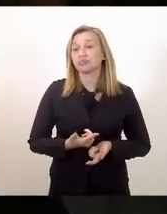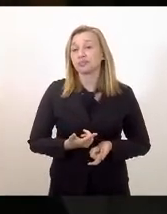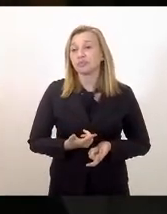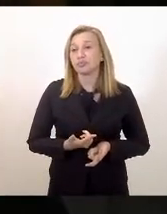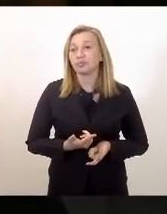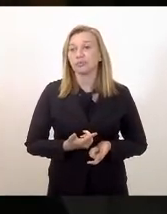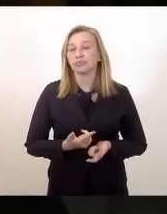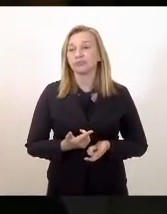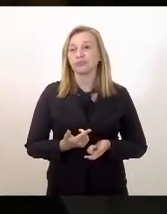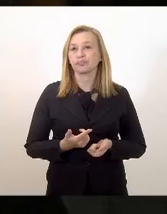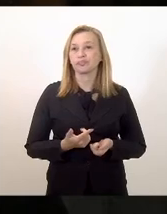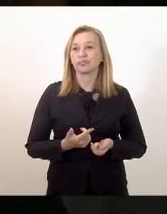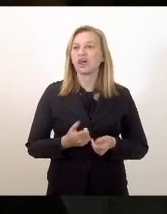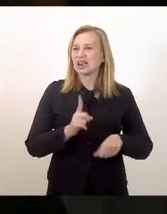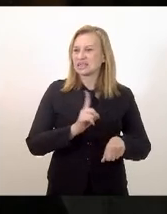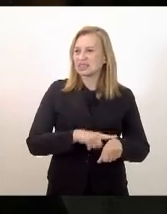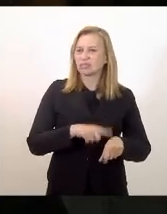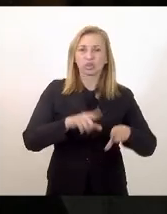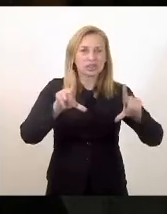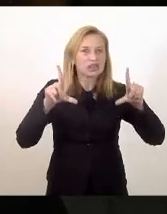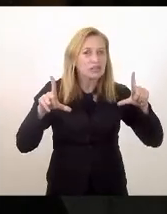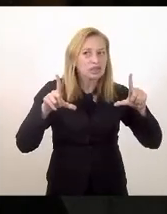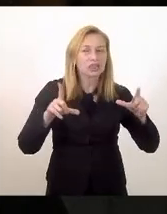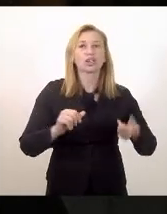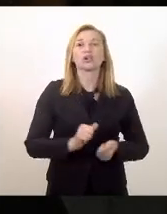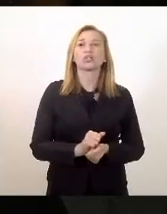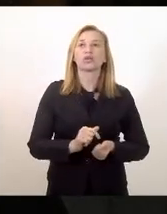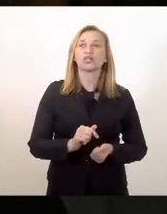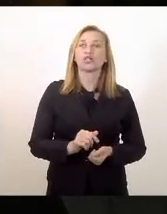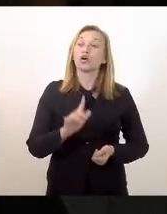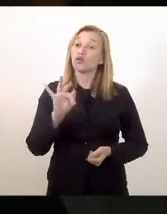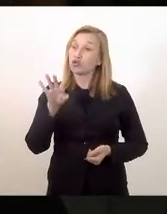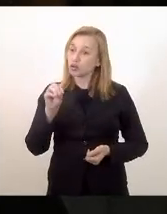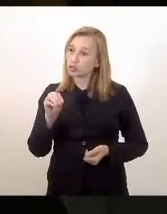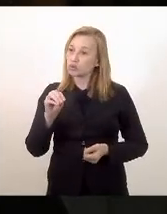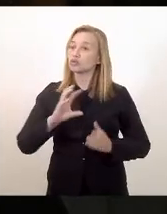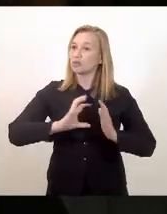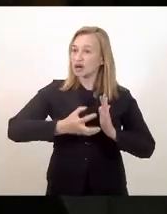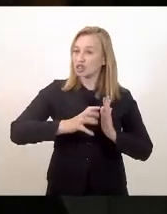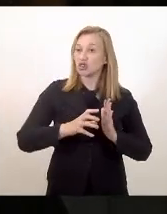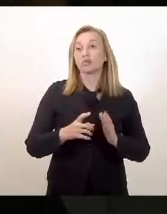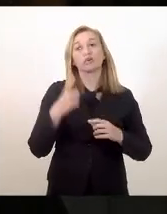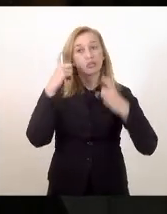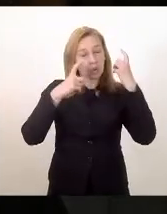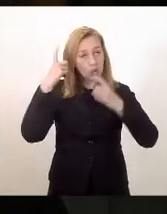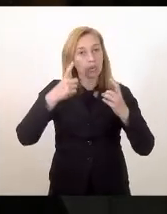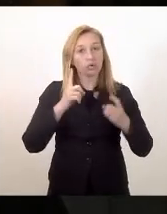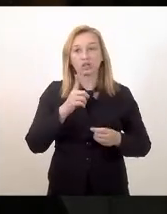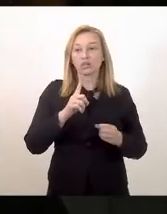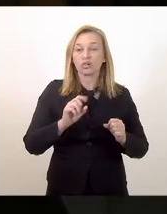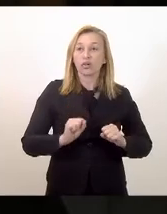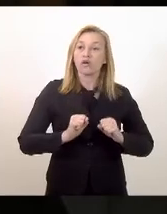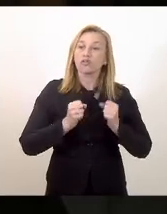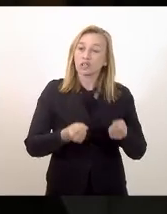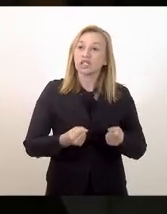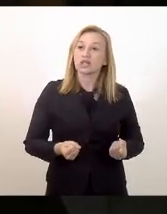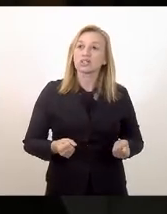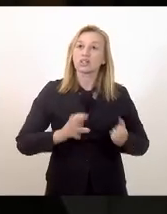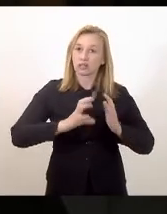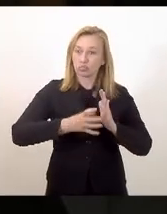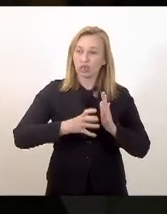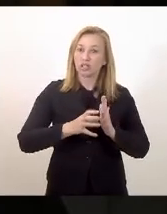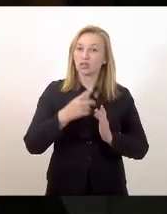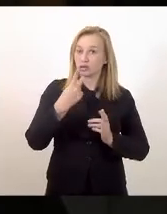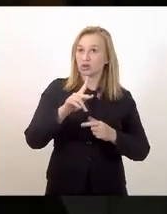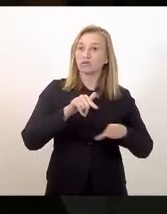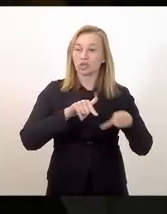a sessão de tempo de televisão, a questão do fundo partidário. Então, me preocupa que a gente não possa fortalecer os partidos na sua